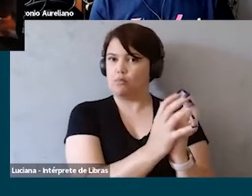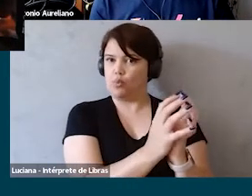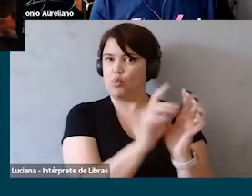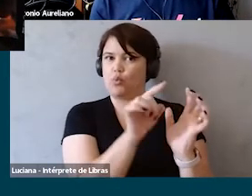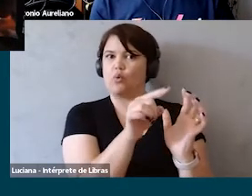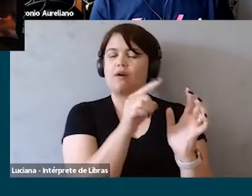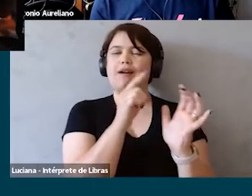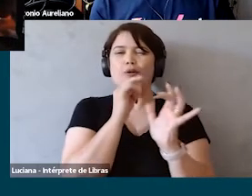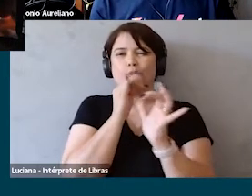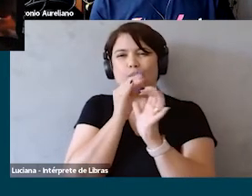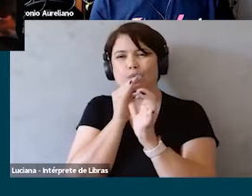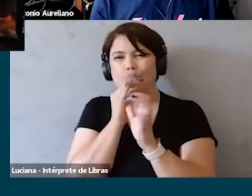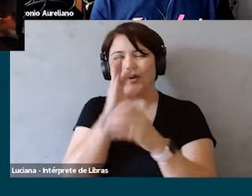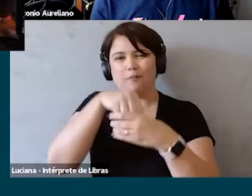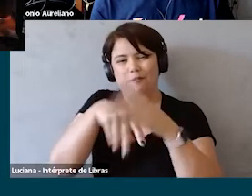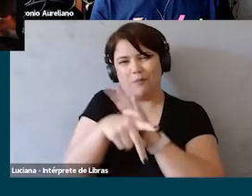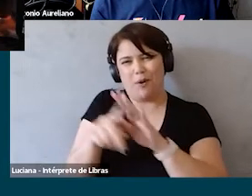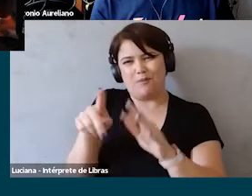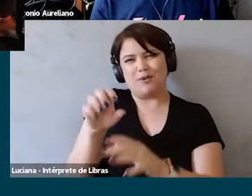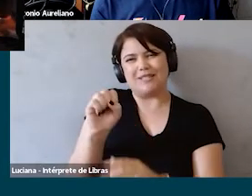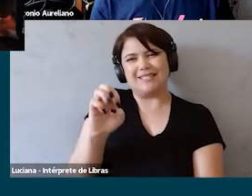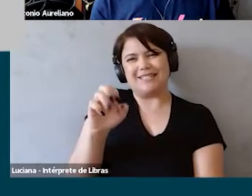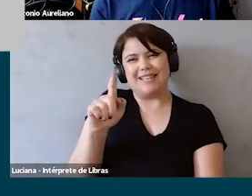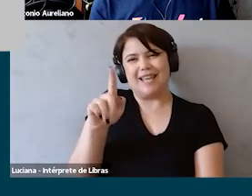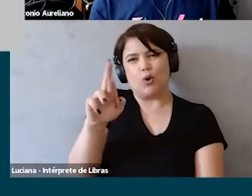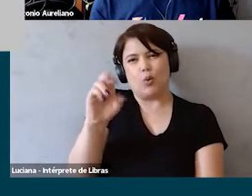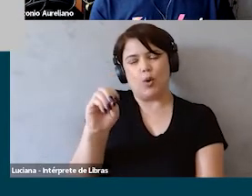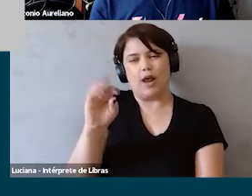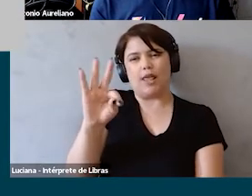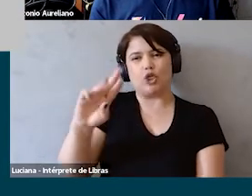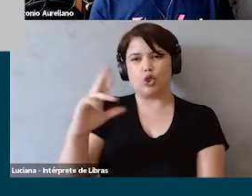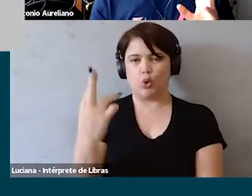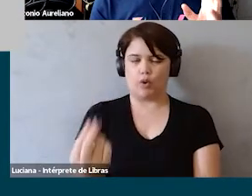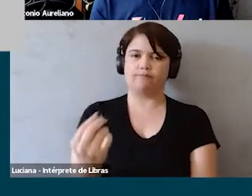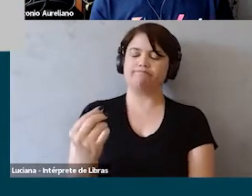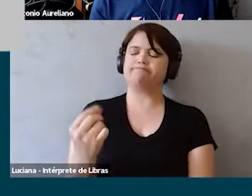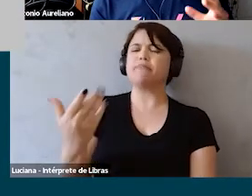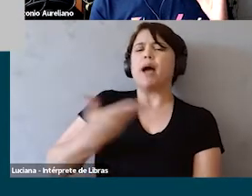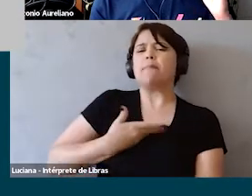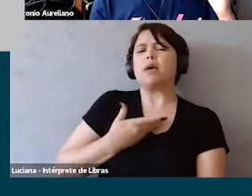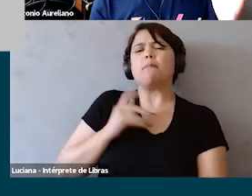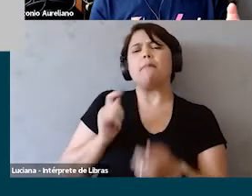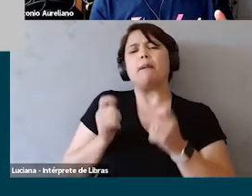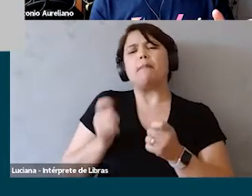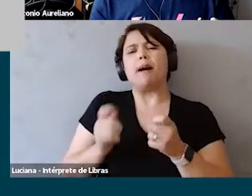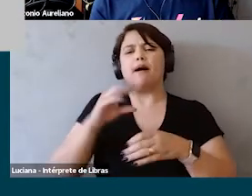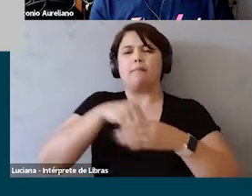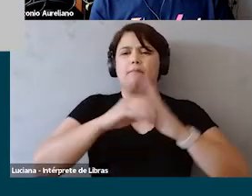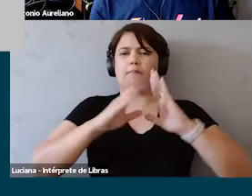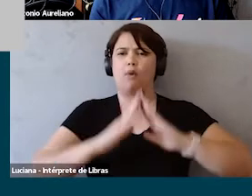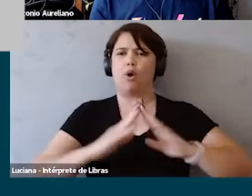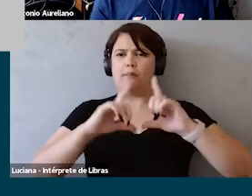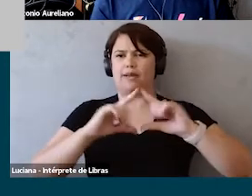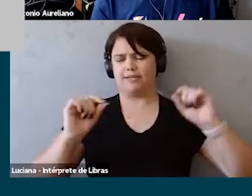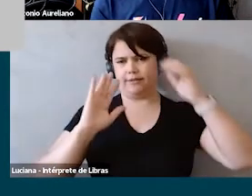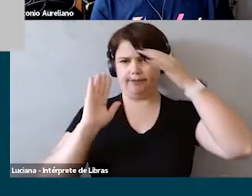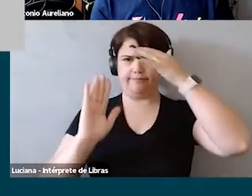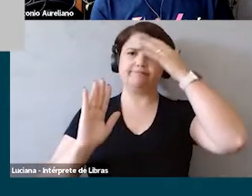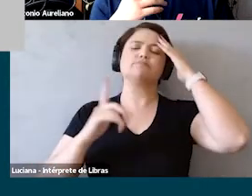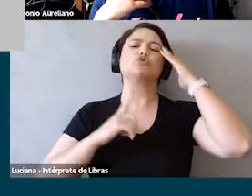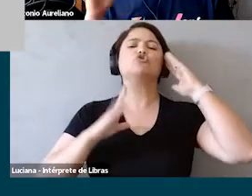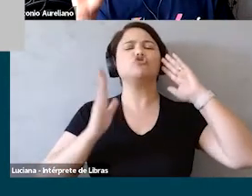de Pernambuco, a orquestra que toca lá no Seguro Tonho. E aí, a gente pega um dos exemplos. Um dos meus amigos, batuqueiro, ele mora em Brasília